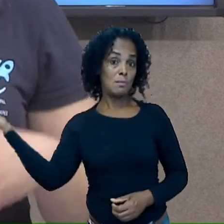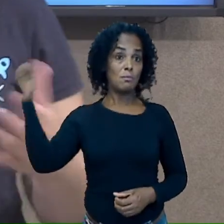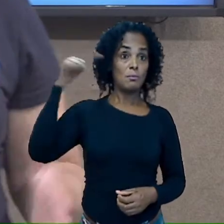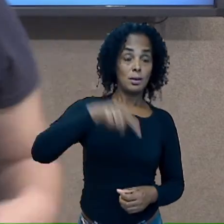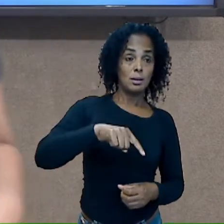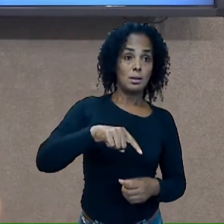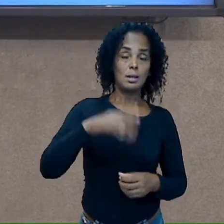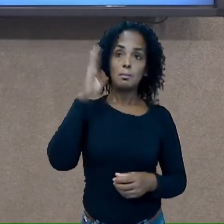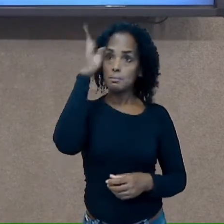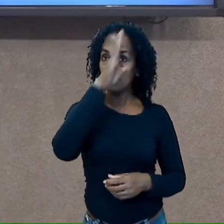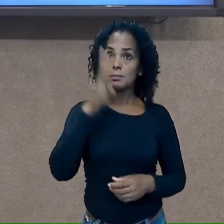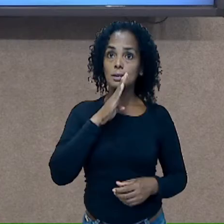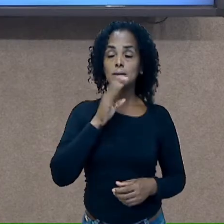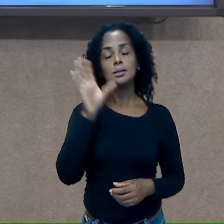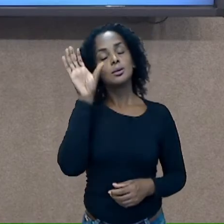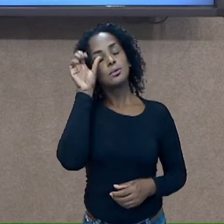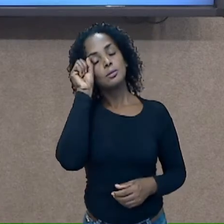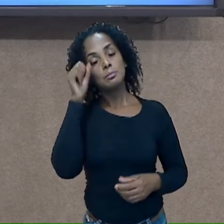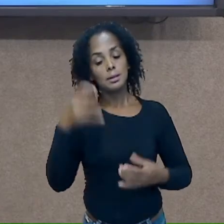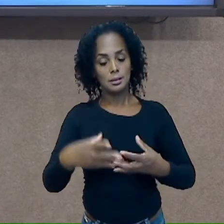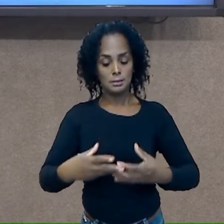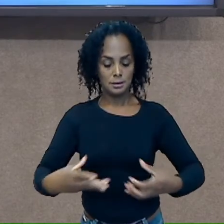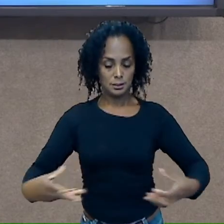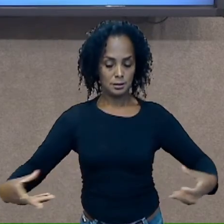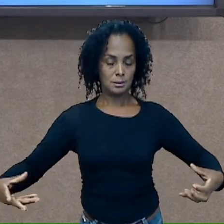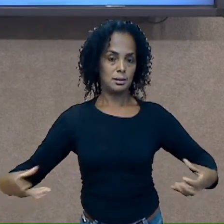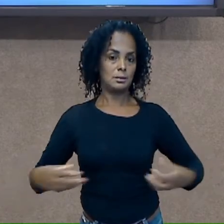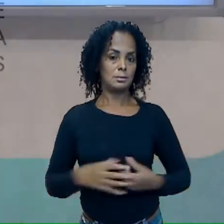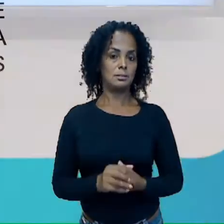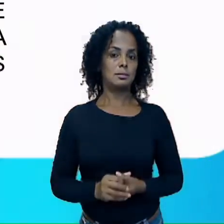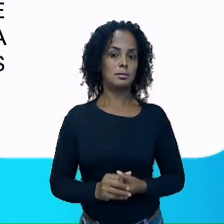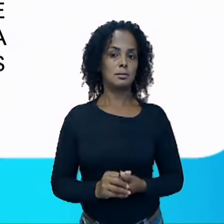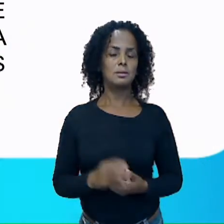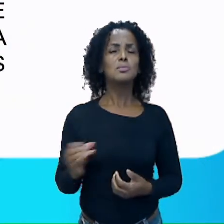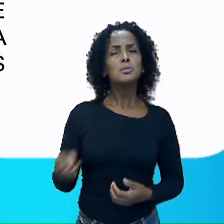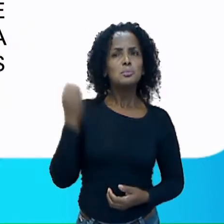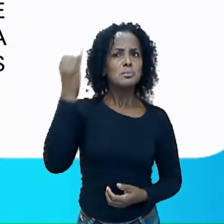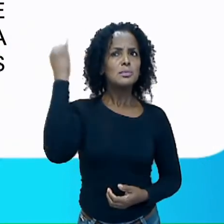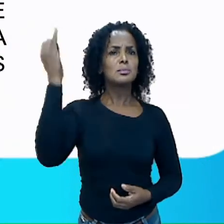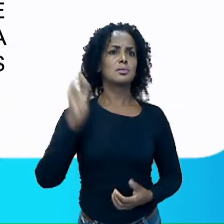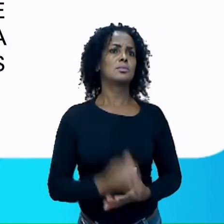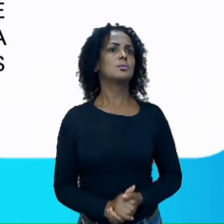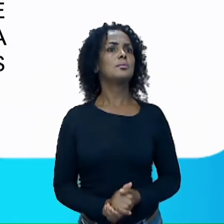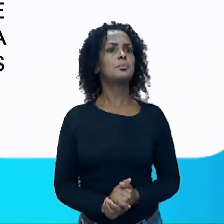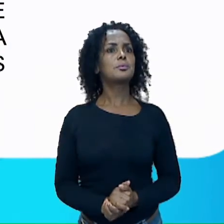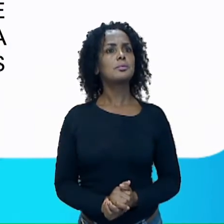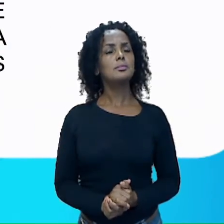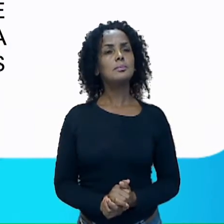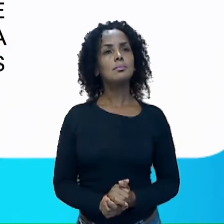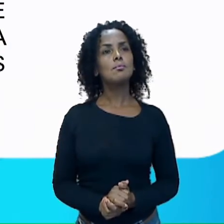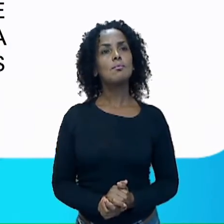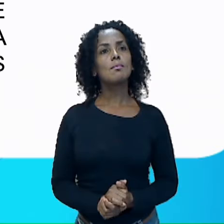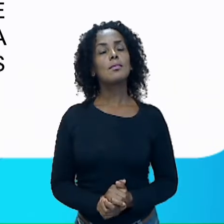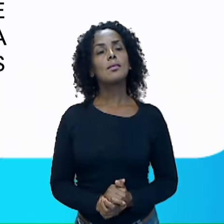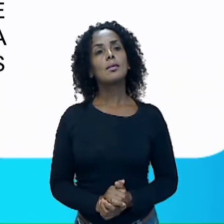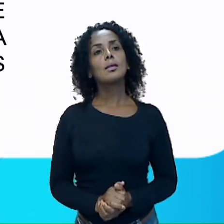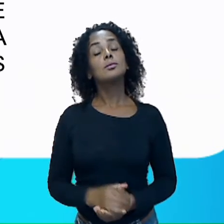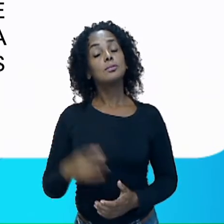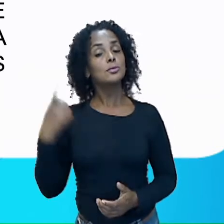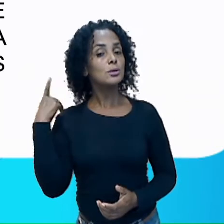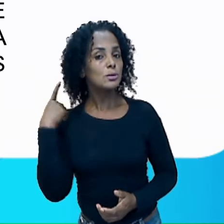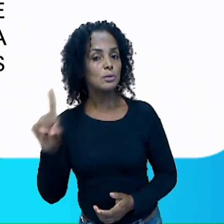Brasil dormiam nessas esteiras. Gostaram disso? Muito interessante, né? Aqui, mais uma vez, falando sobre